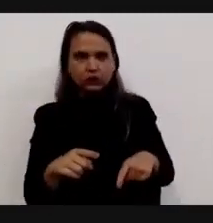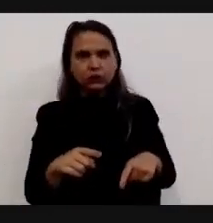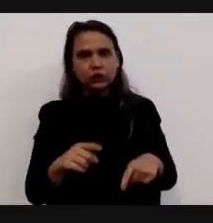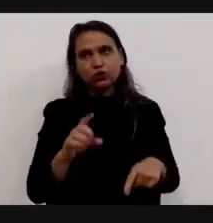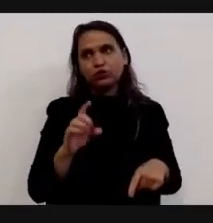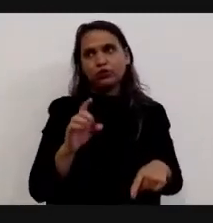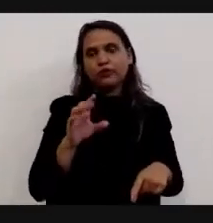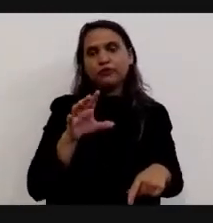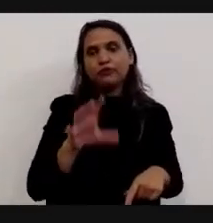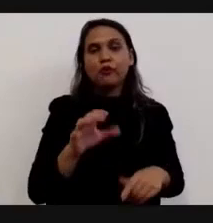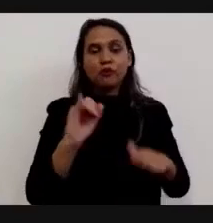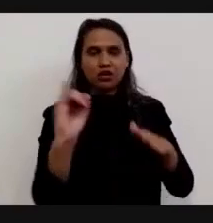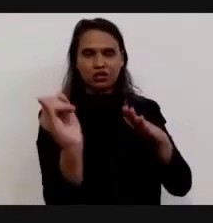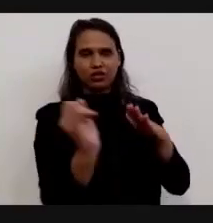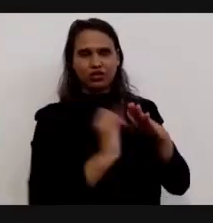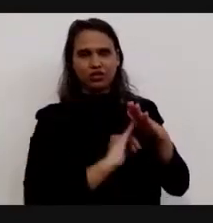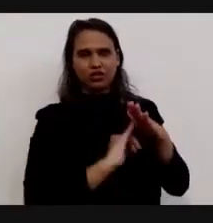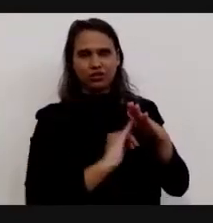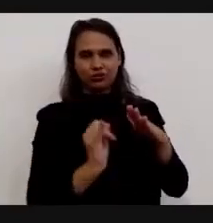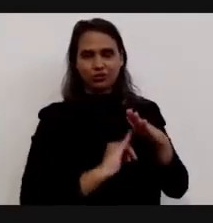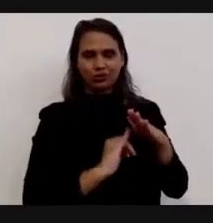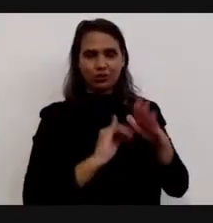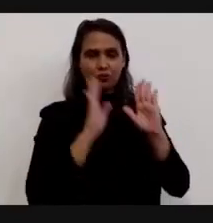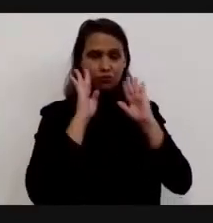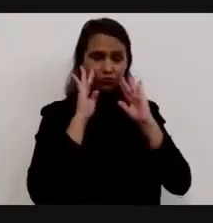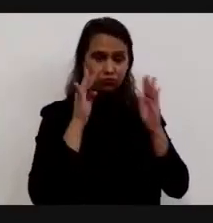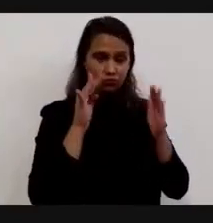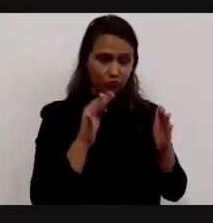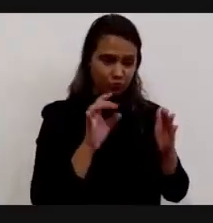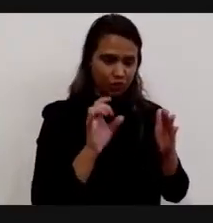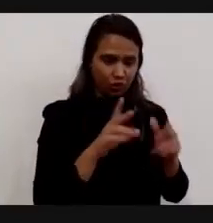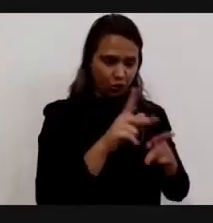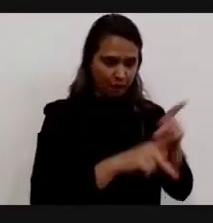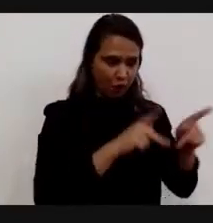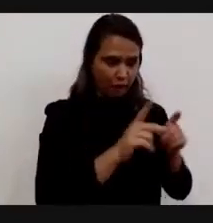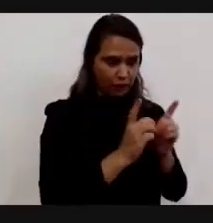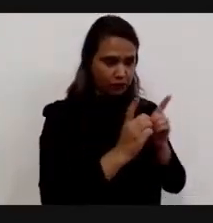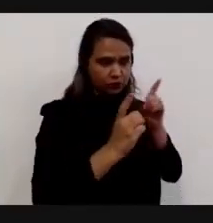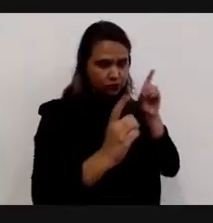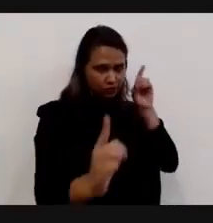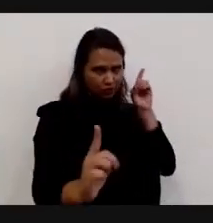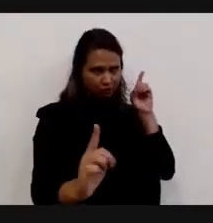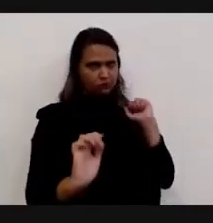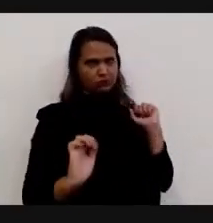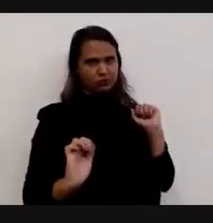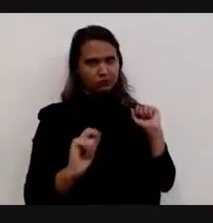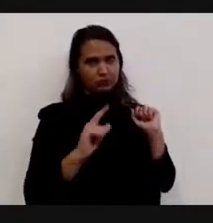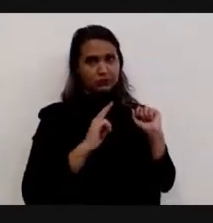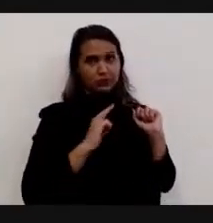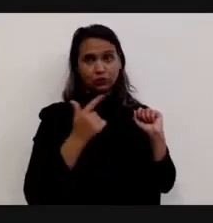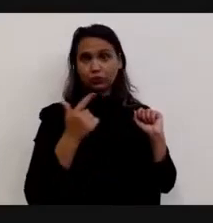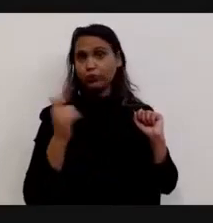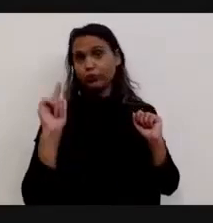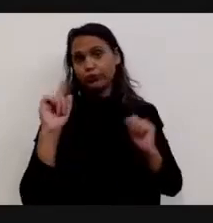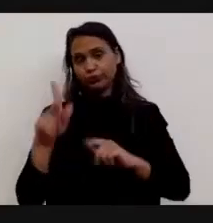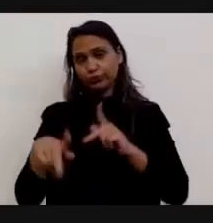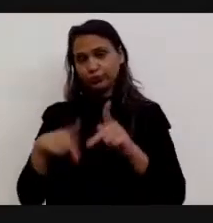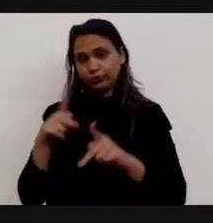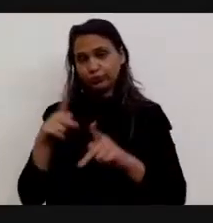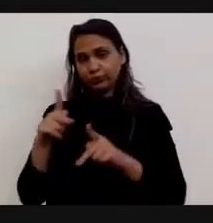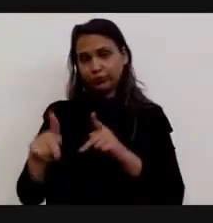muito institucional para aquele caso específico de povos isolados. Nós temos a questão dos povos